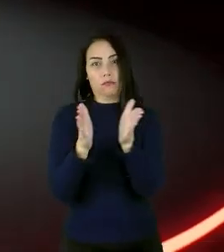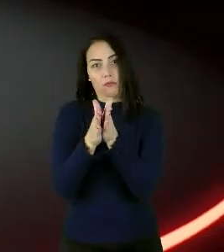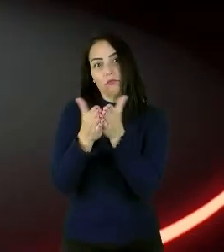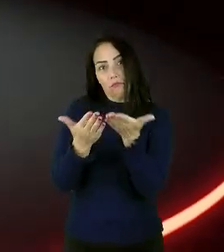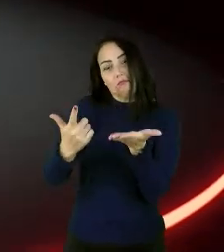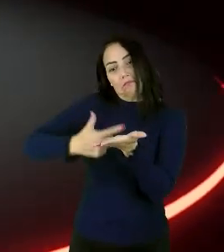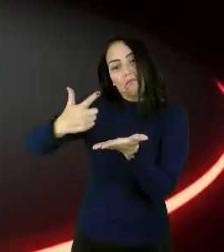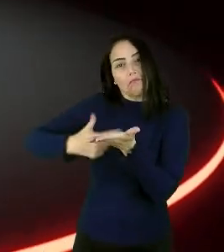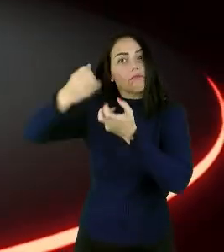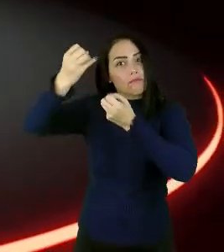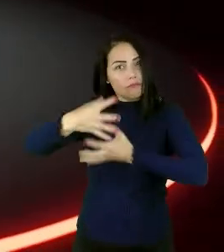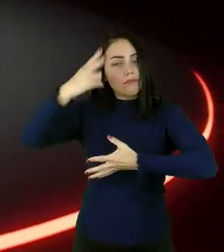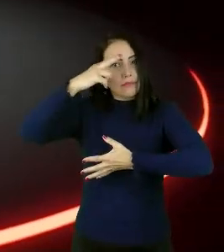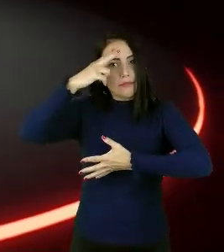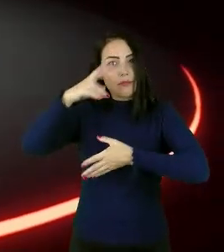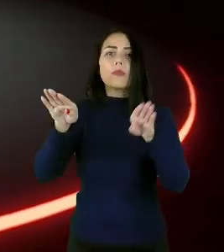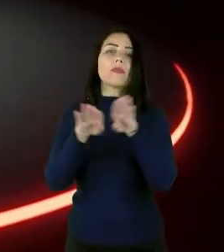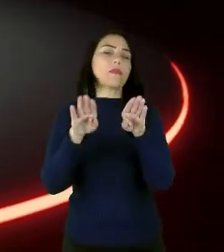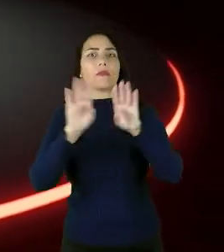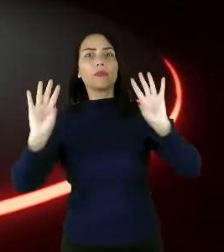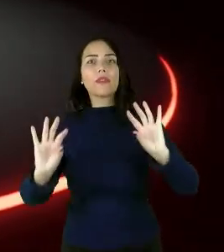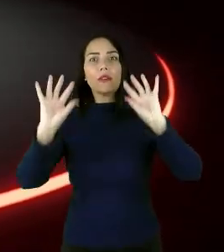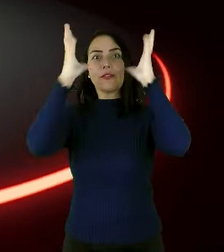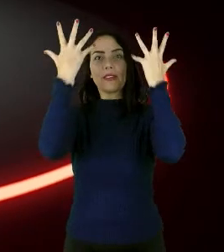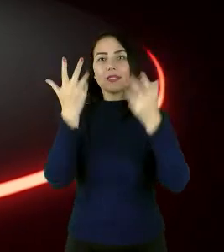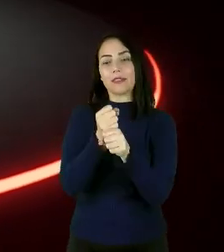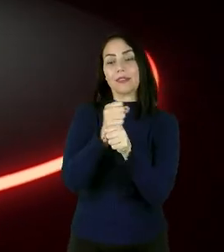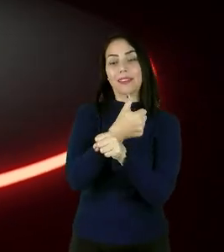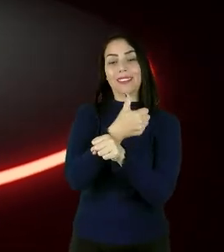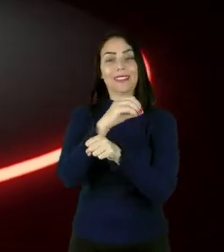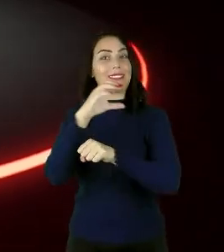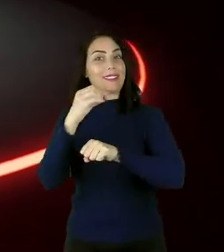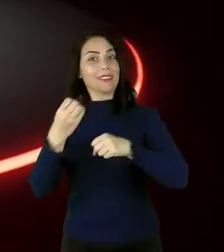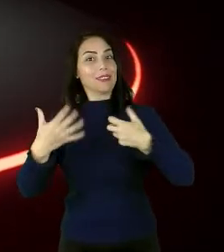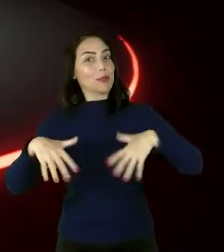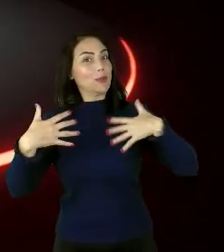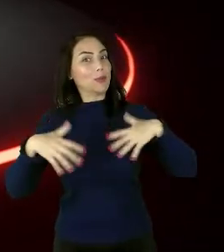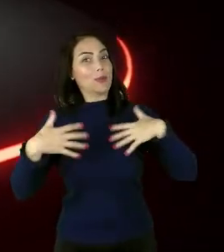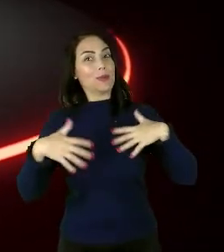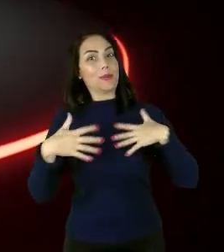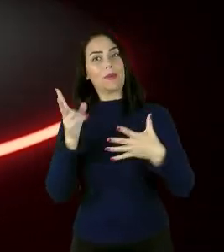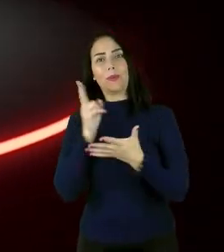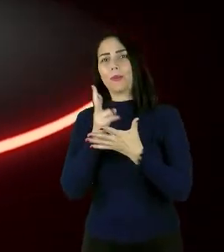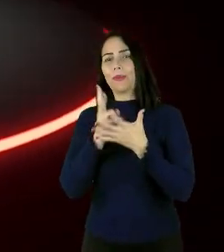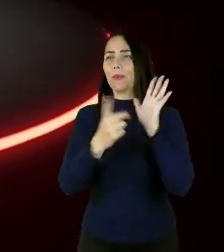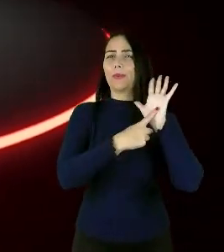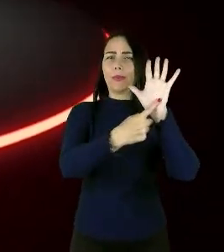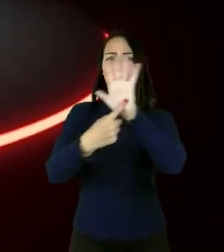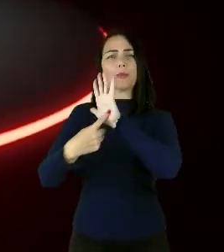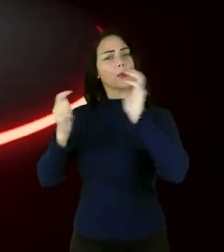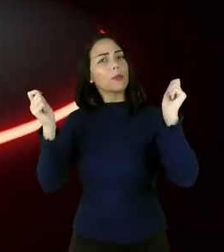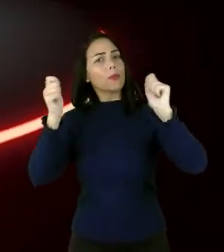contando a sua história e durante os festejos do nosso Centenário além da grande exposição